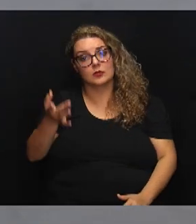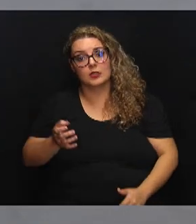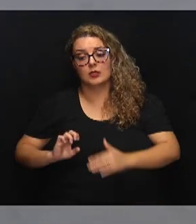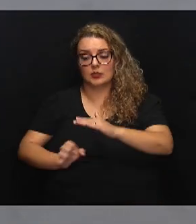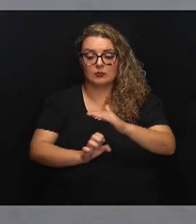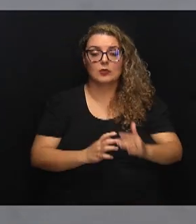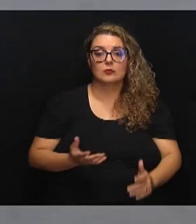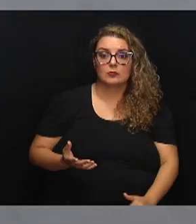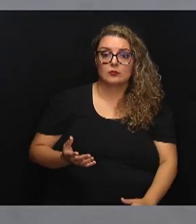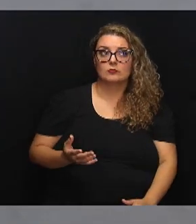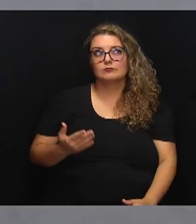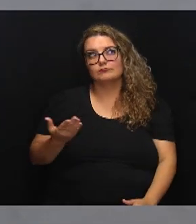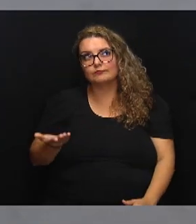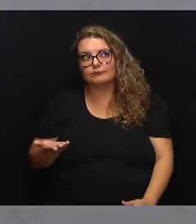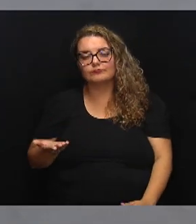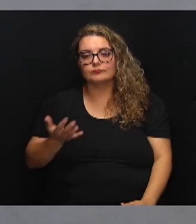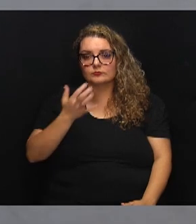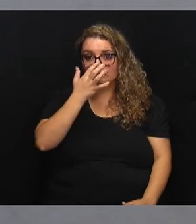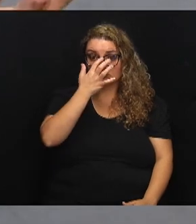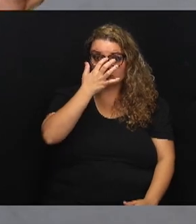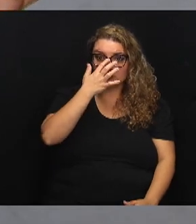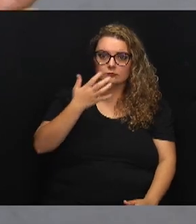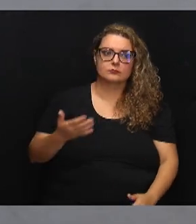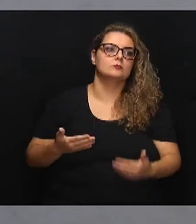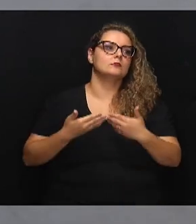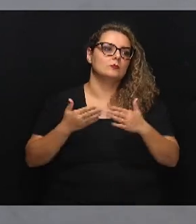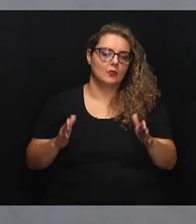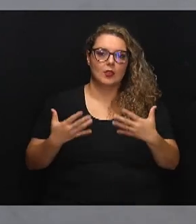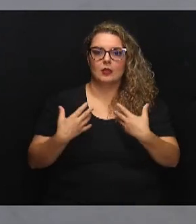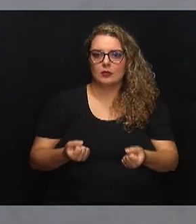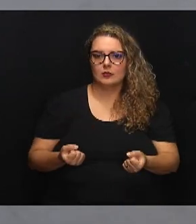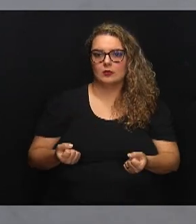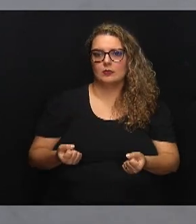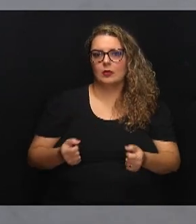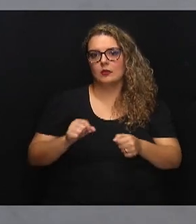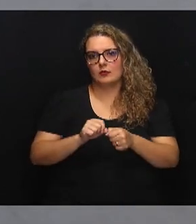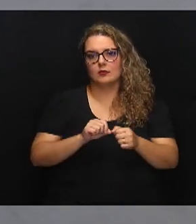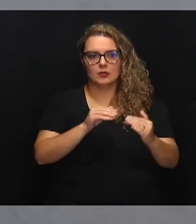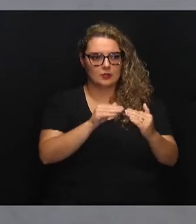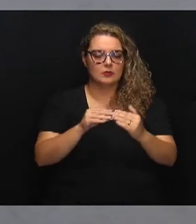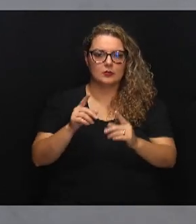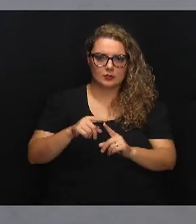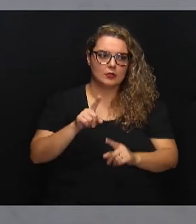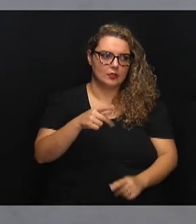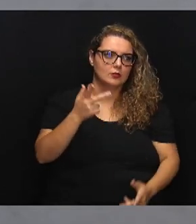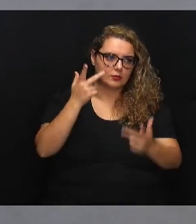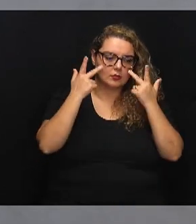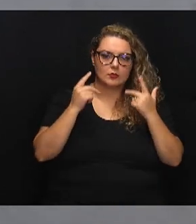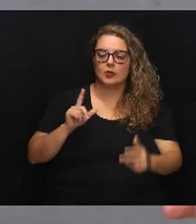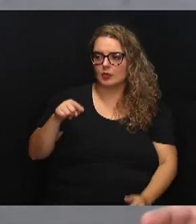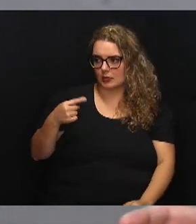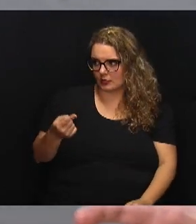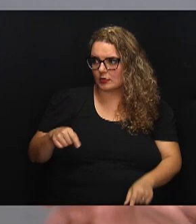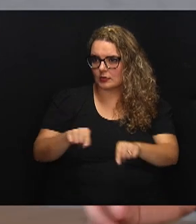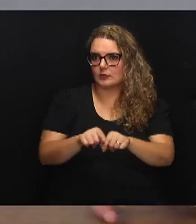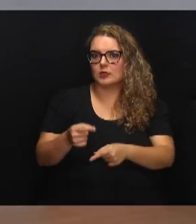mais é, adeptas, familiarizadas a fazer esse tipo de acordo. Isso é muito comum. E depois dessa questão da negociação